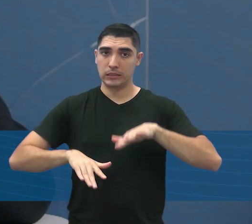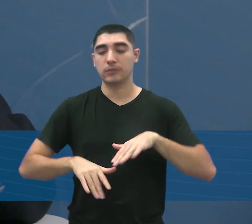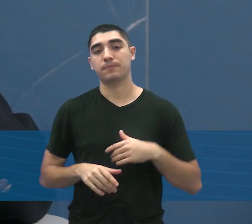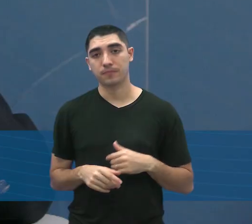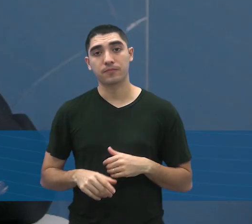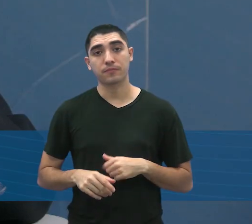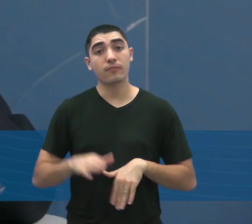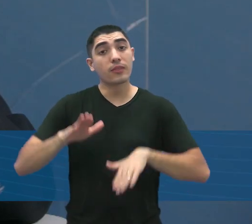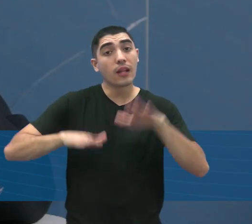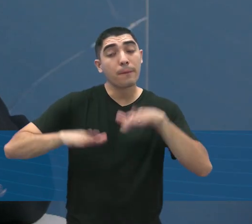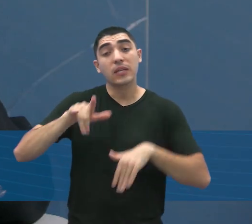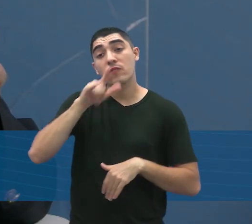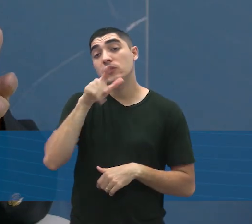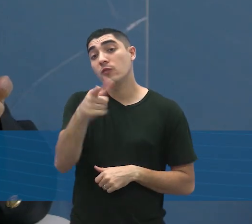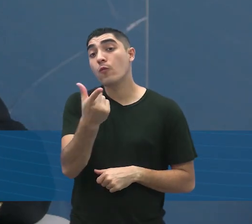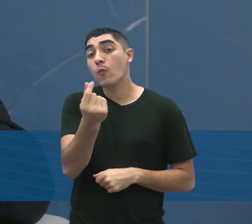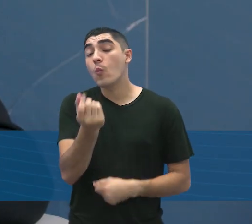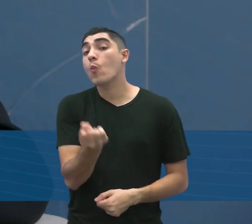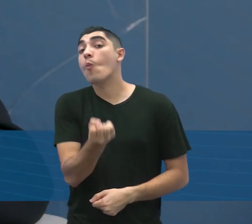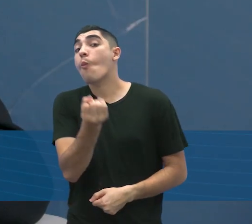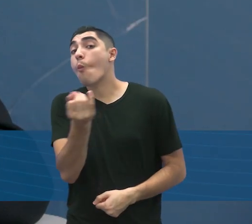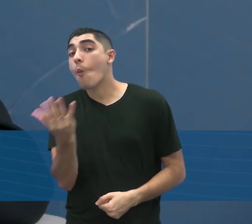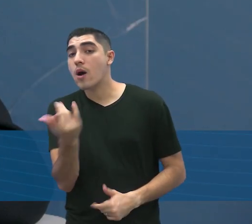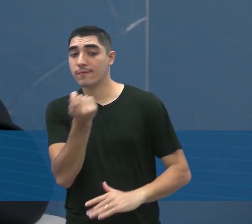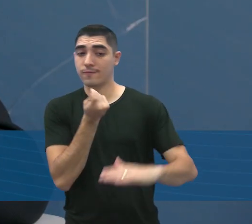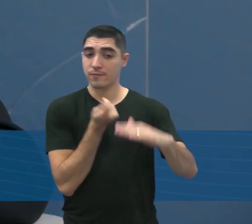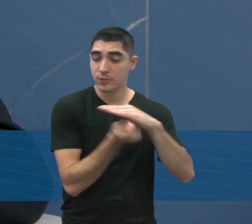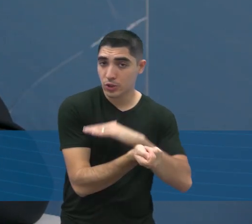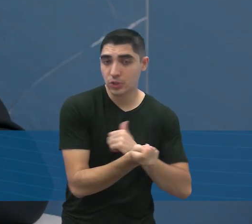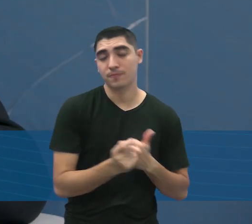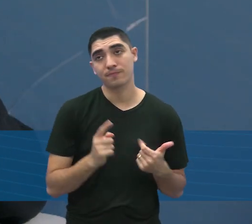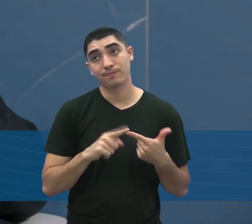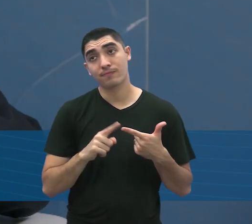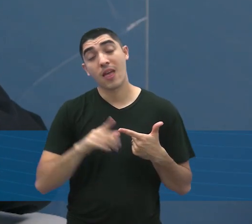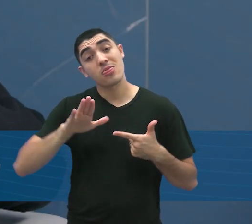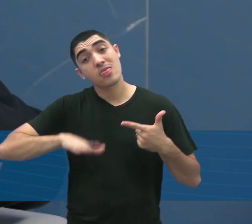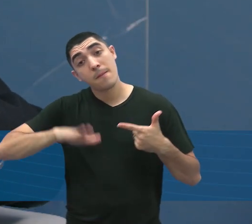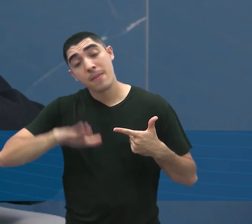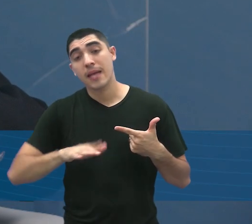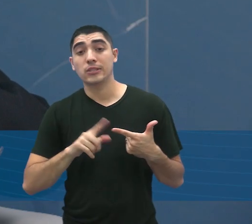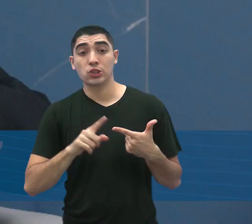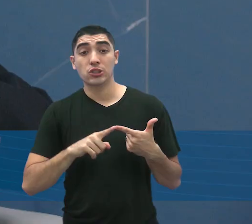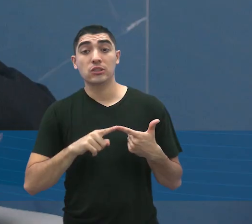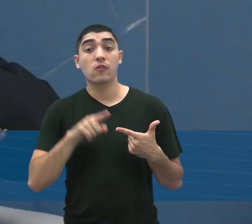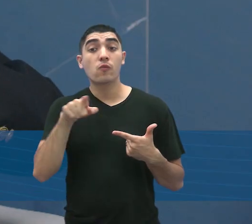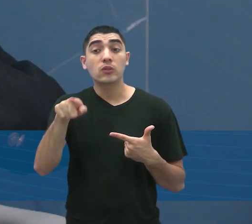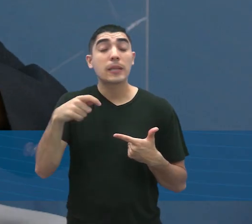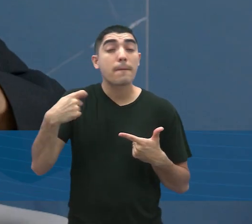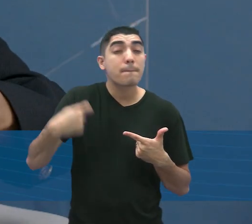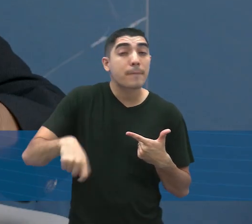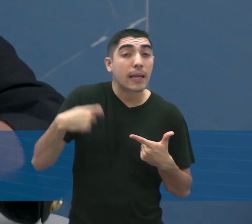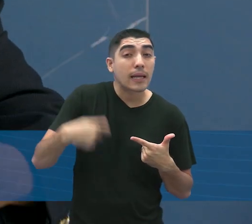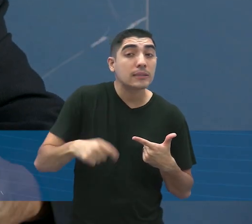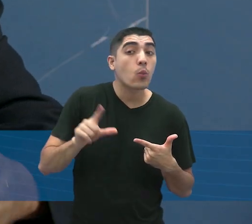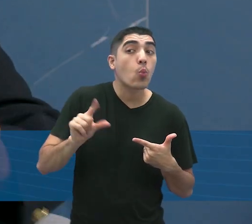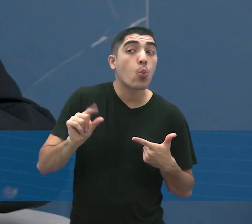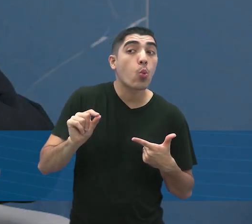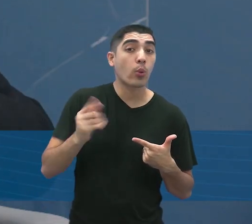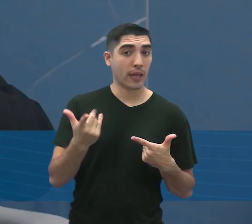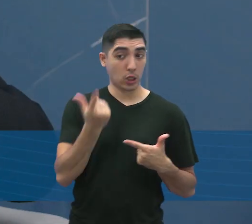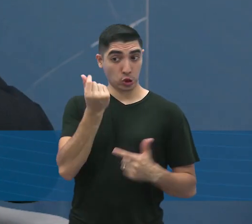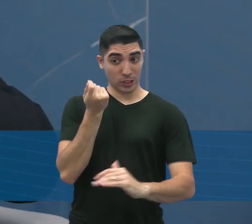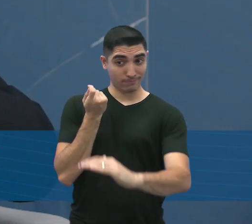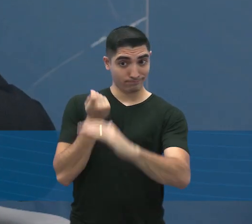por exemplo, da questão do valor que você vai investir, depende da necessidade que você tem